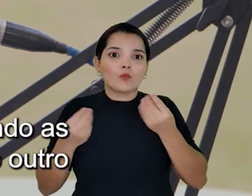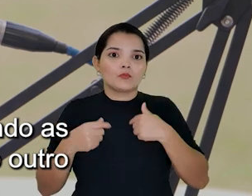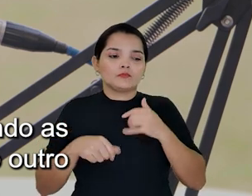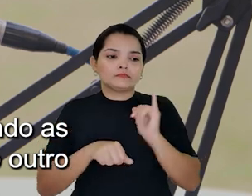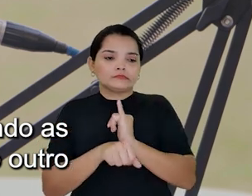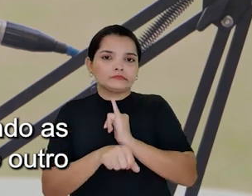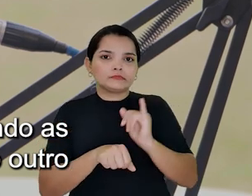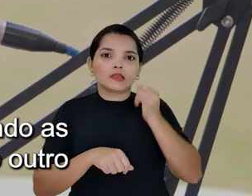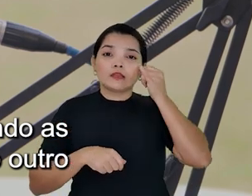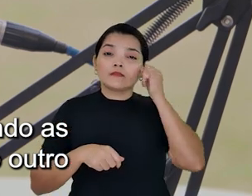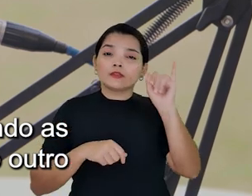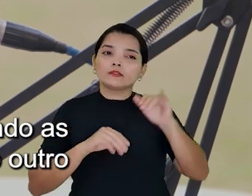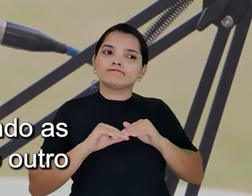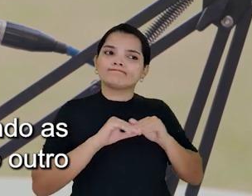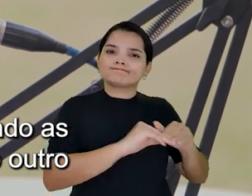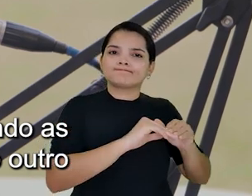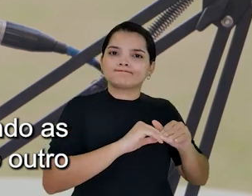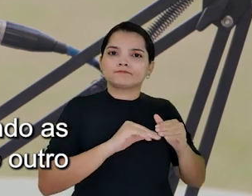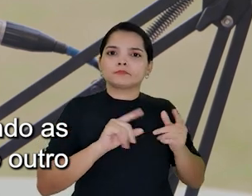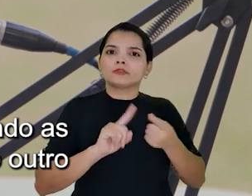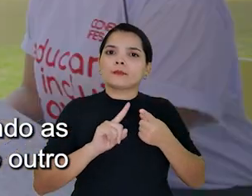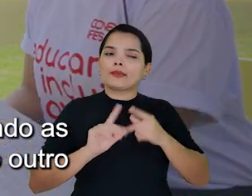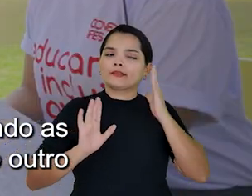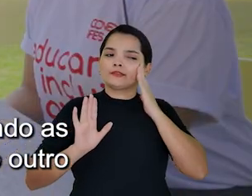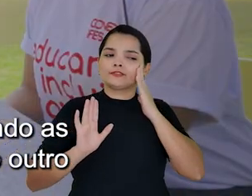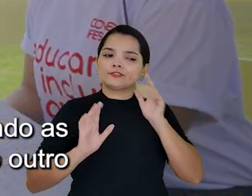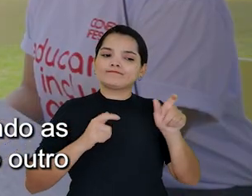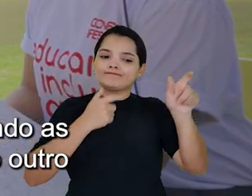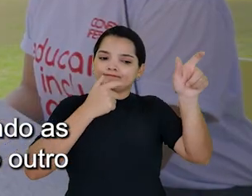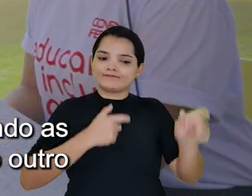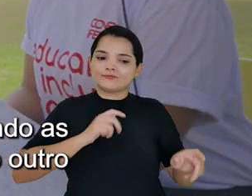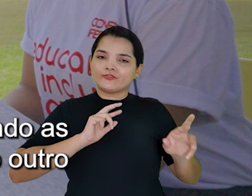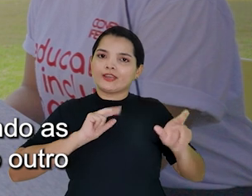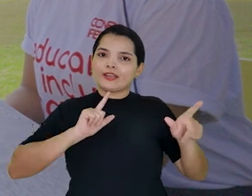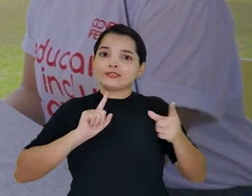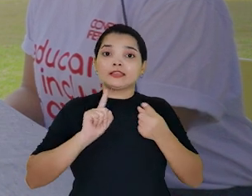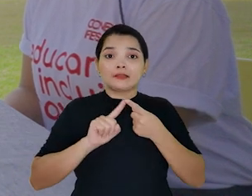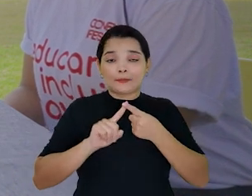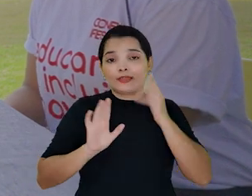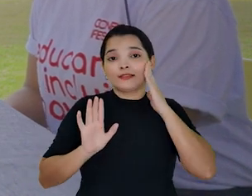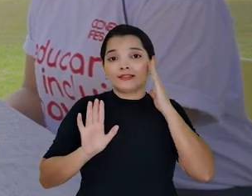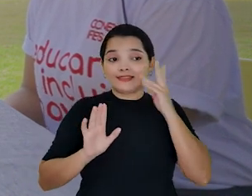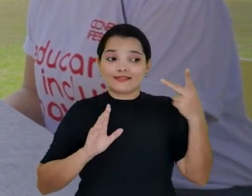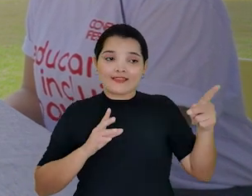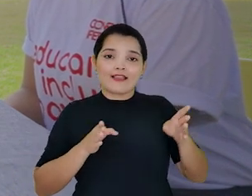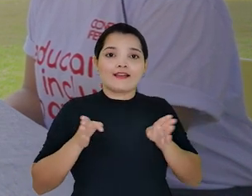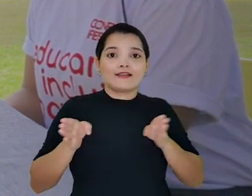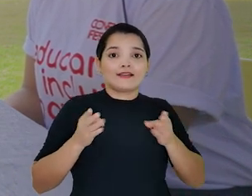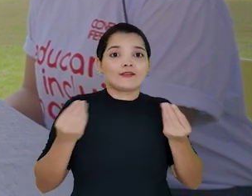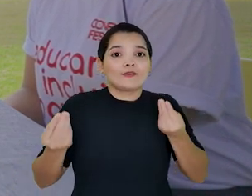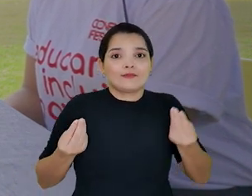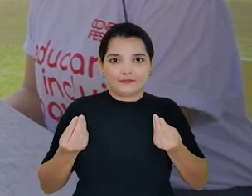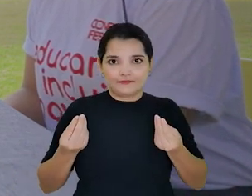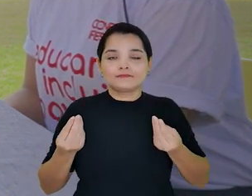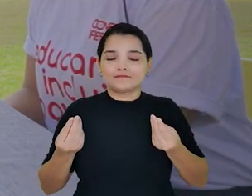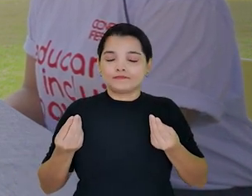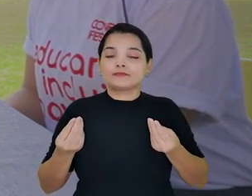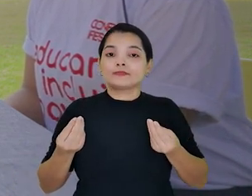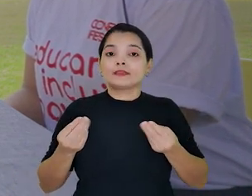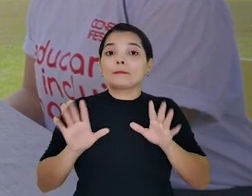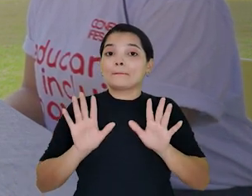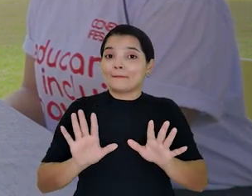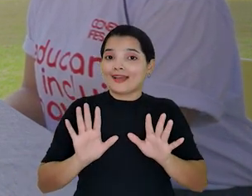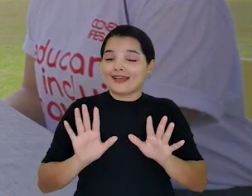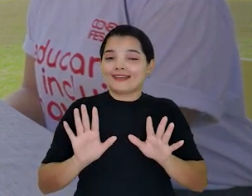agredir o outro compreendendo as diferenças compreendendo a acessibilidade do outro também né sim eh mas